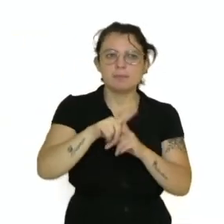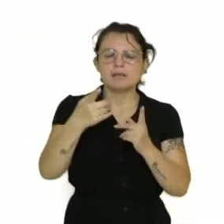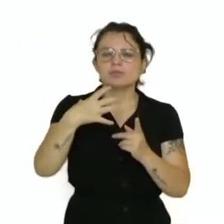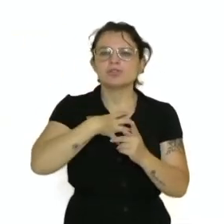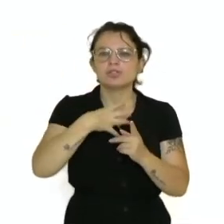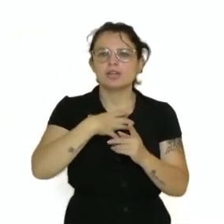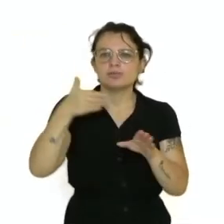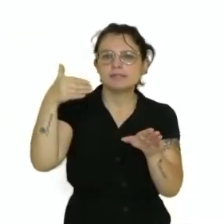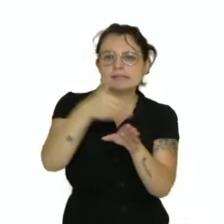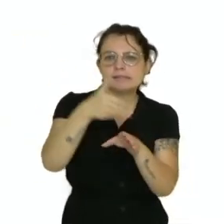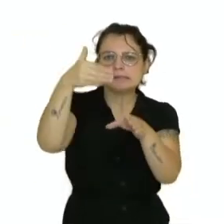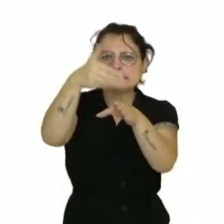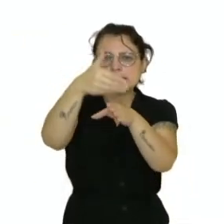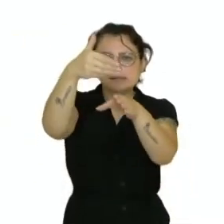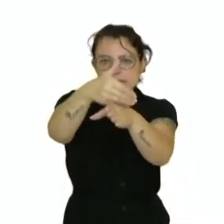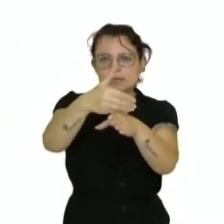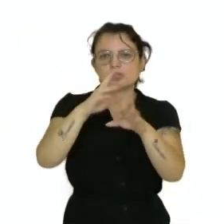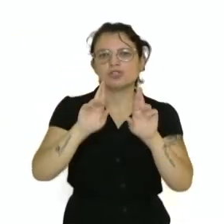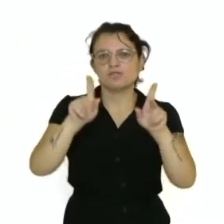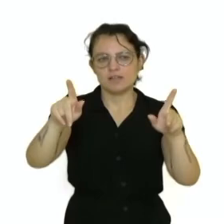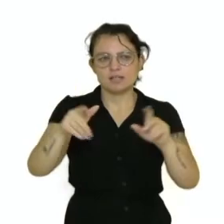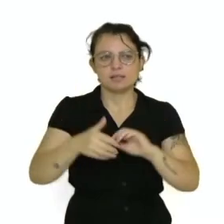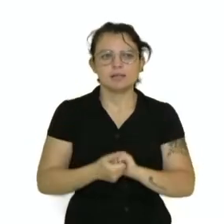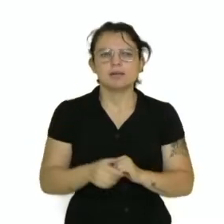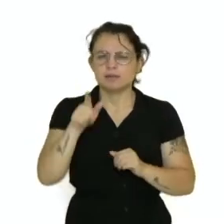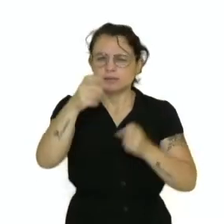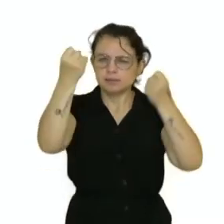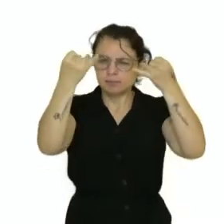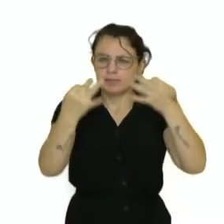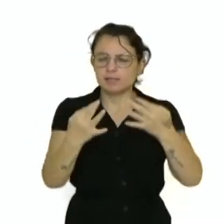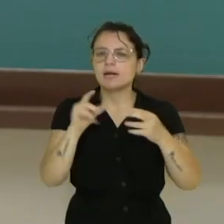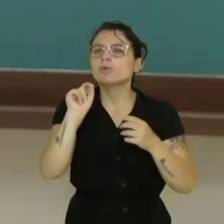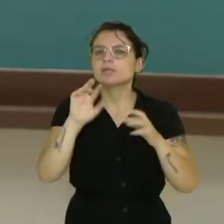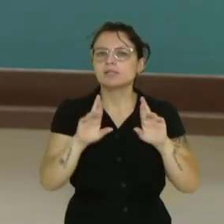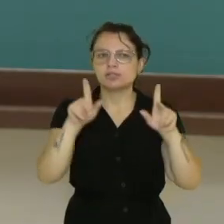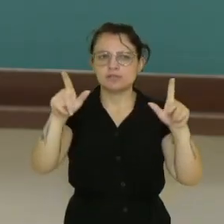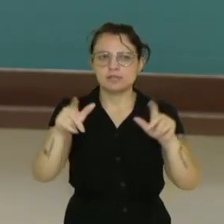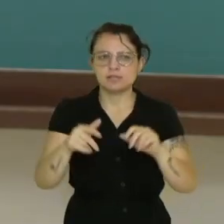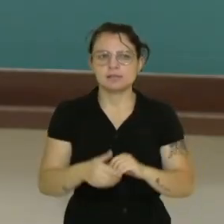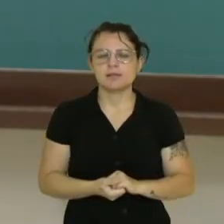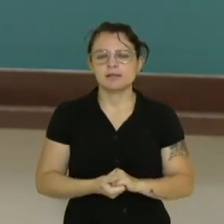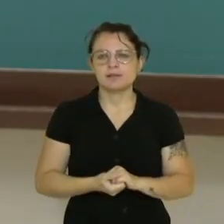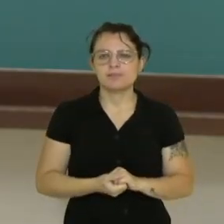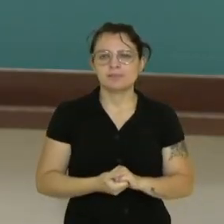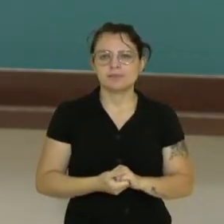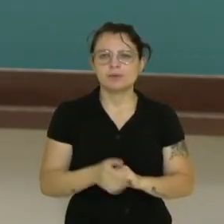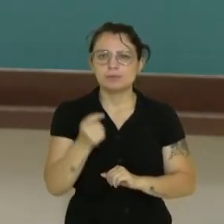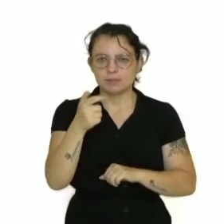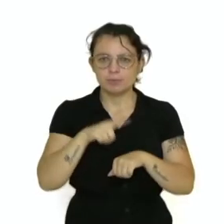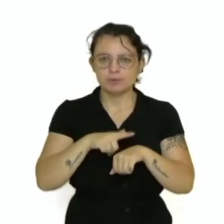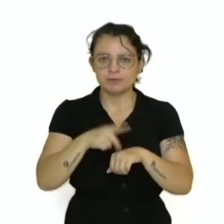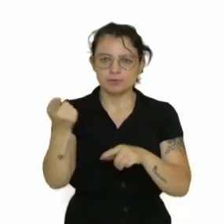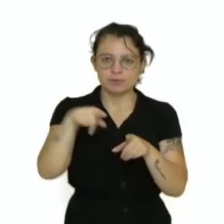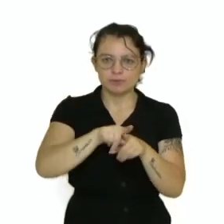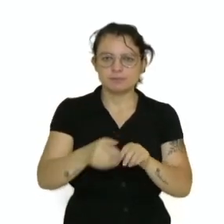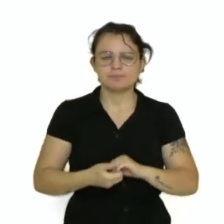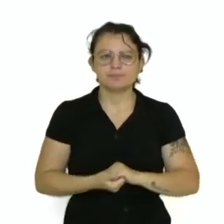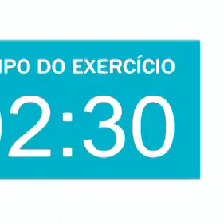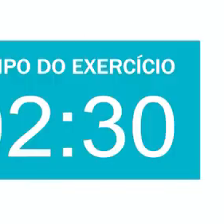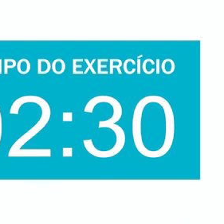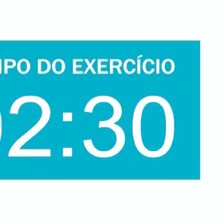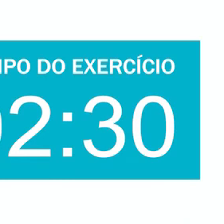entre a América Latina e a América Anglo-Saxônica. Explique essa diferença. E agora é com vocês.